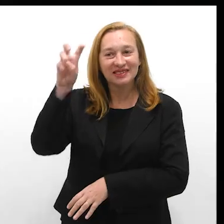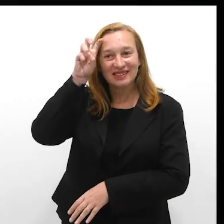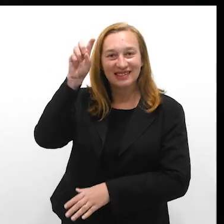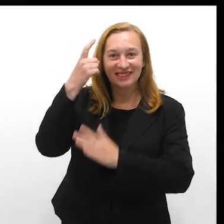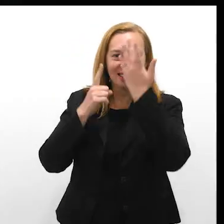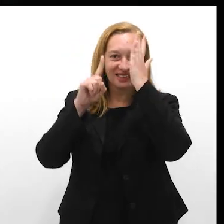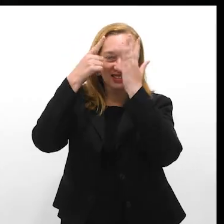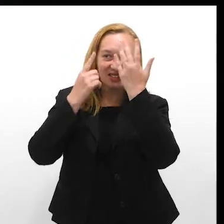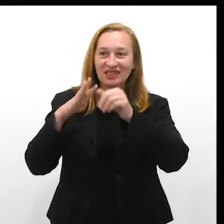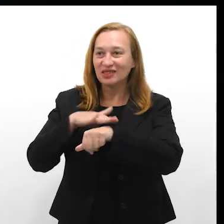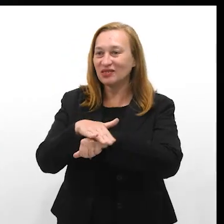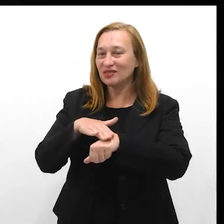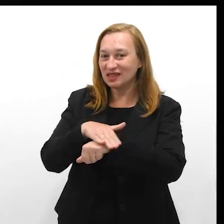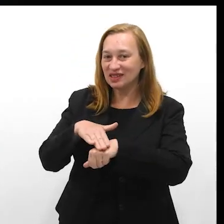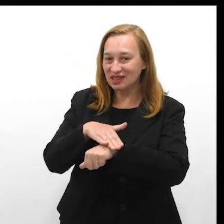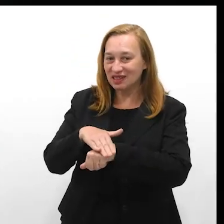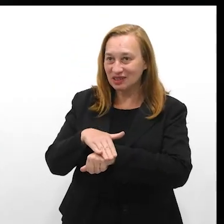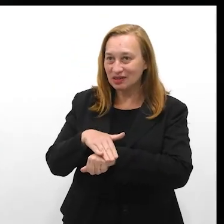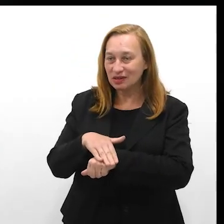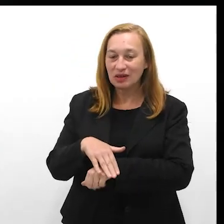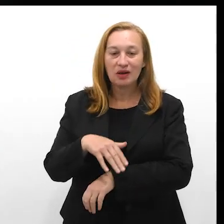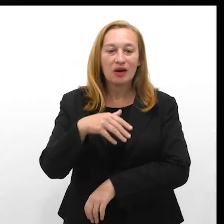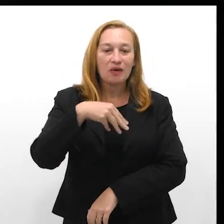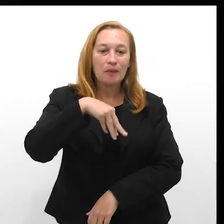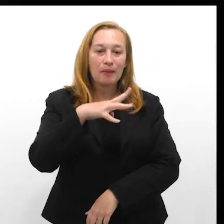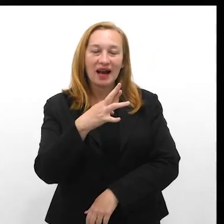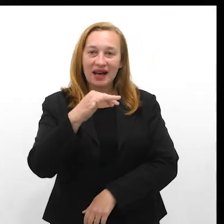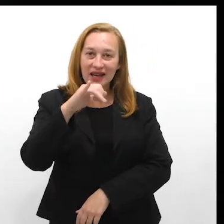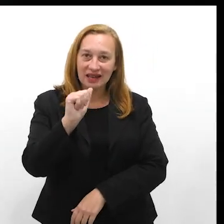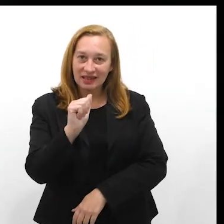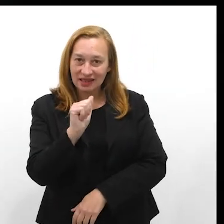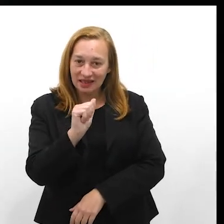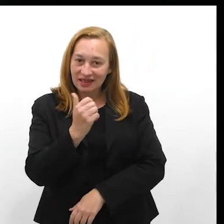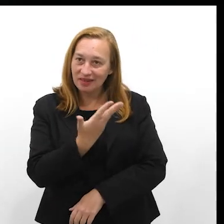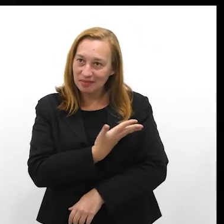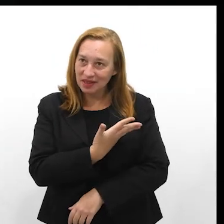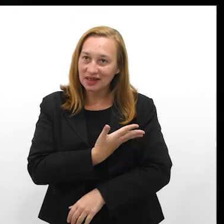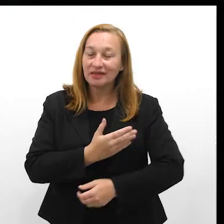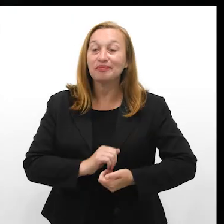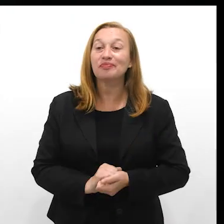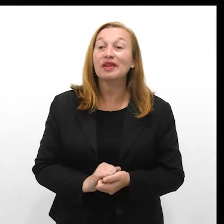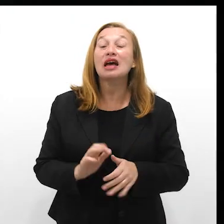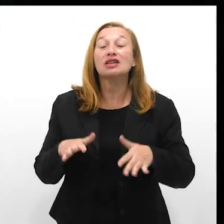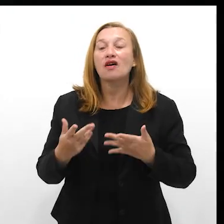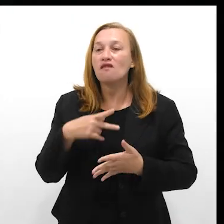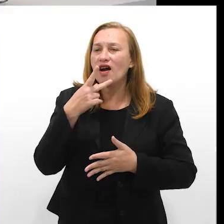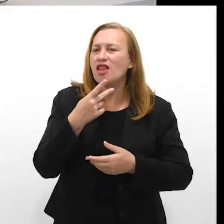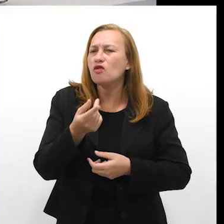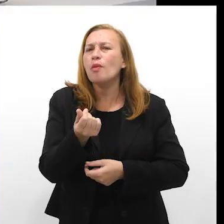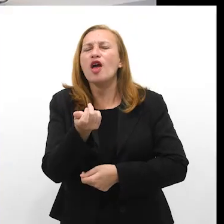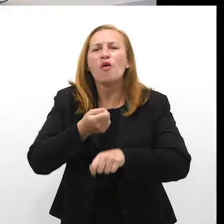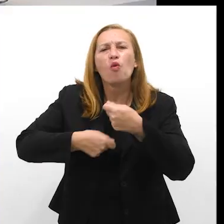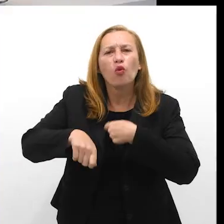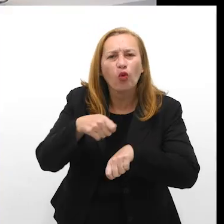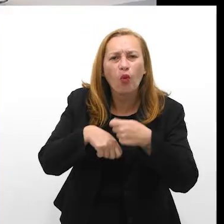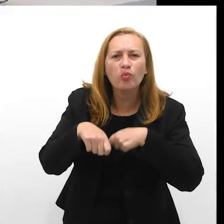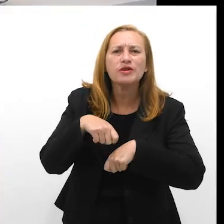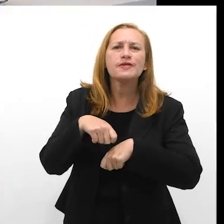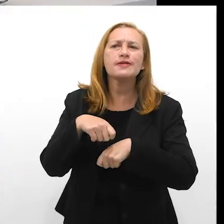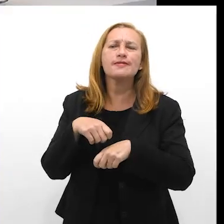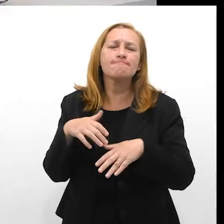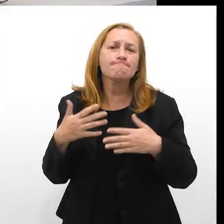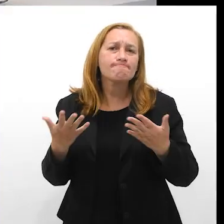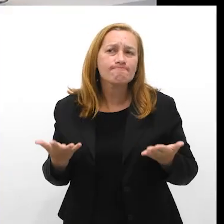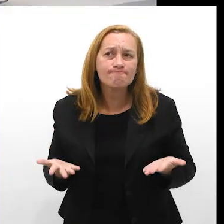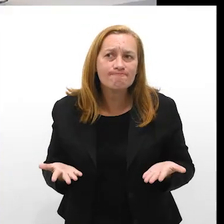Voltamos com o Quintas com Quintais e eu sigo conversando com a escultora Marina Vergara. Marina, ele estava falando dessa coisa da